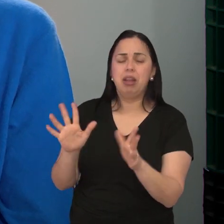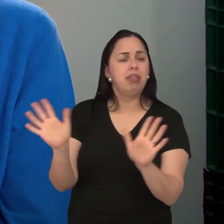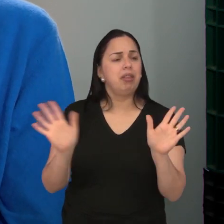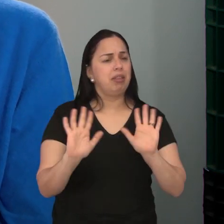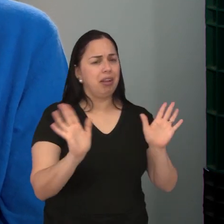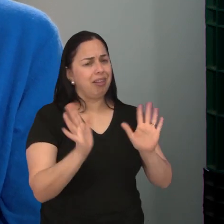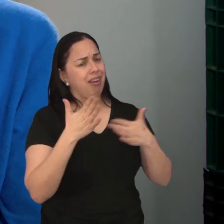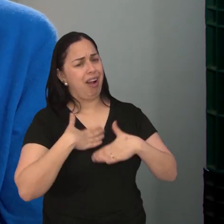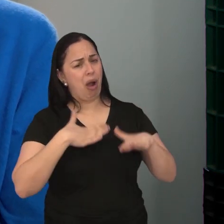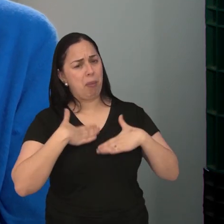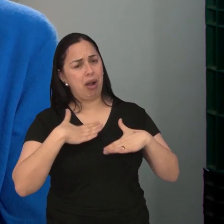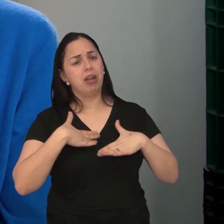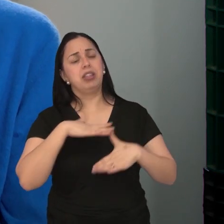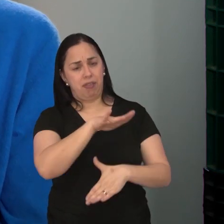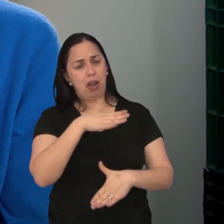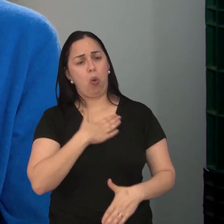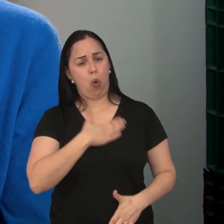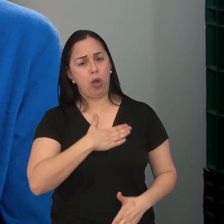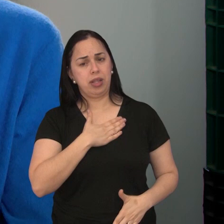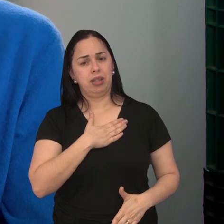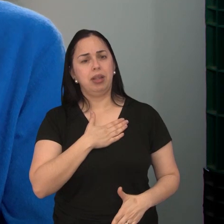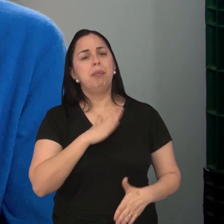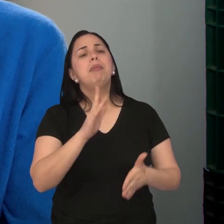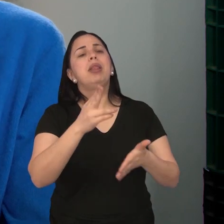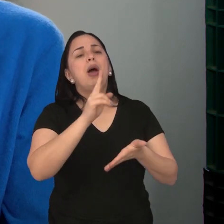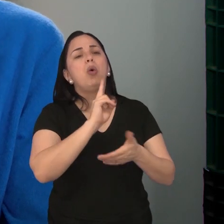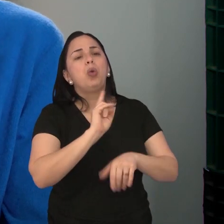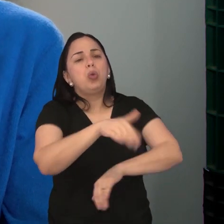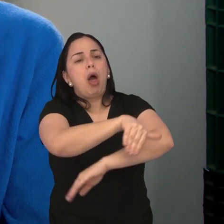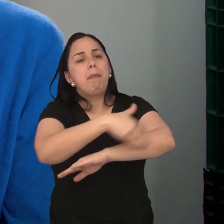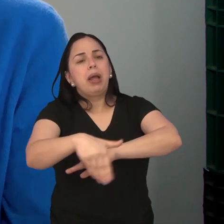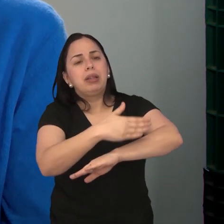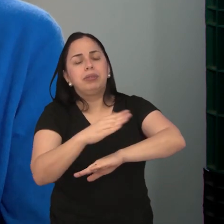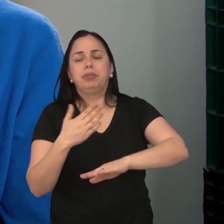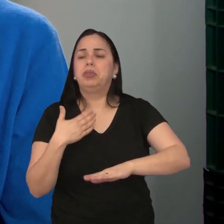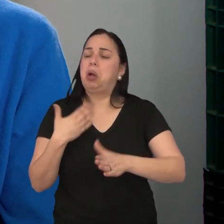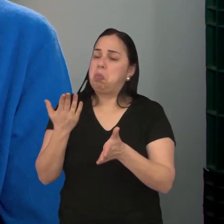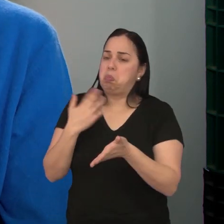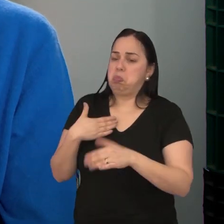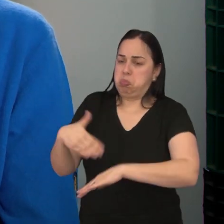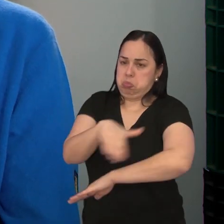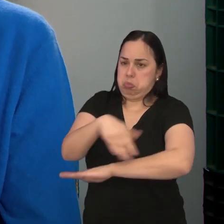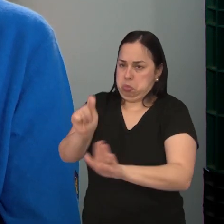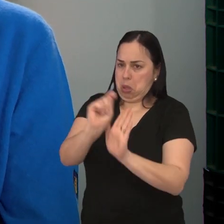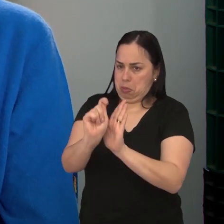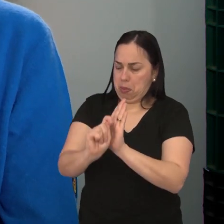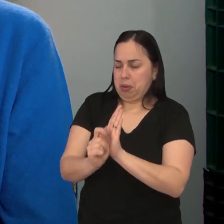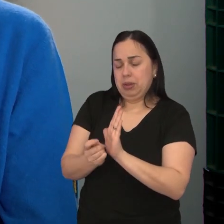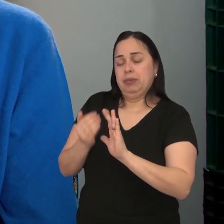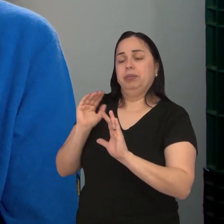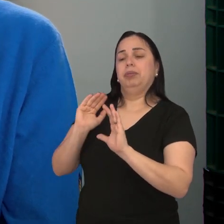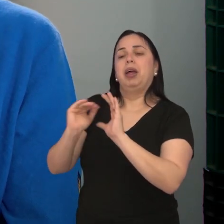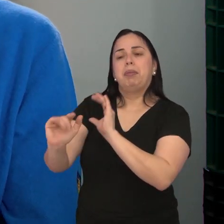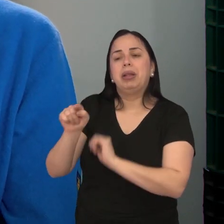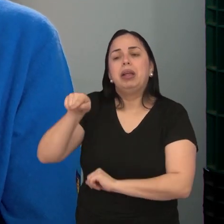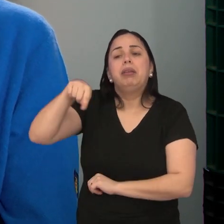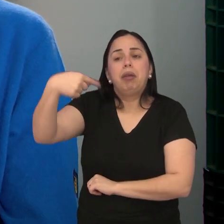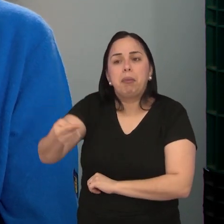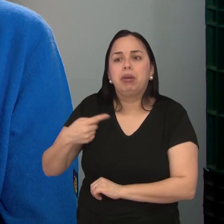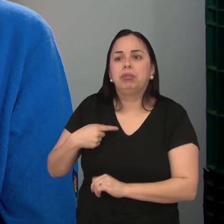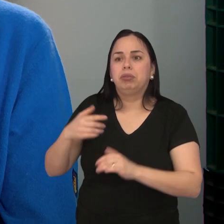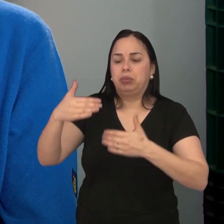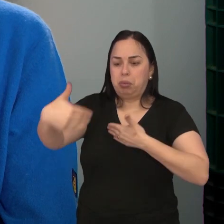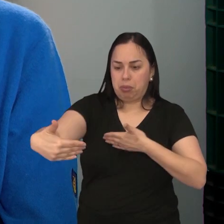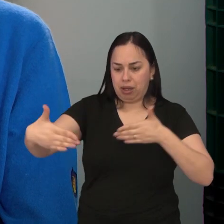Ele falou: não, você vai gostar. Me dê teu endereço, por favor. Eu passei meu endereço. Dias depois chegou um